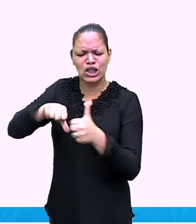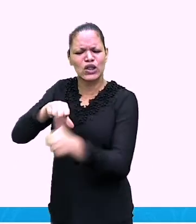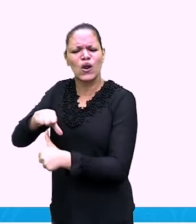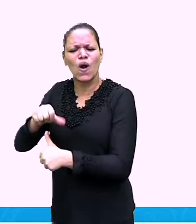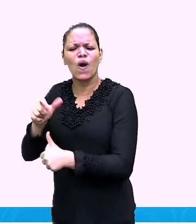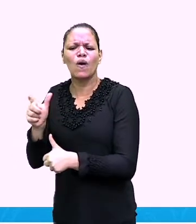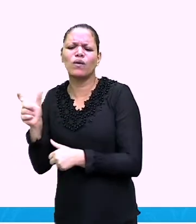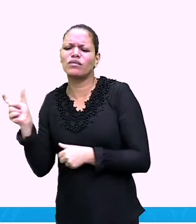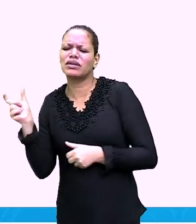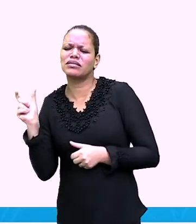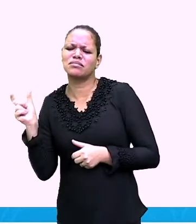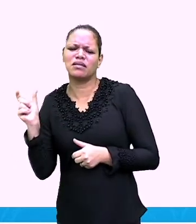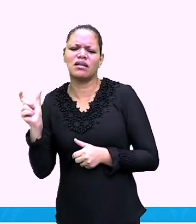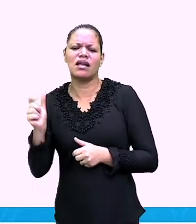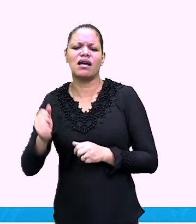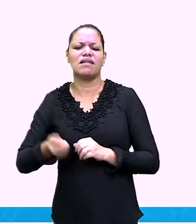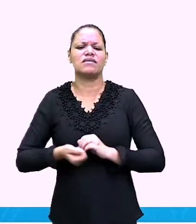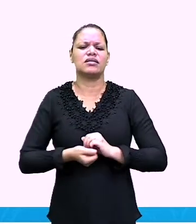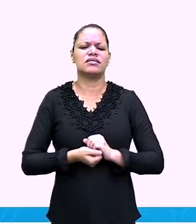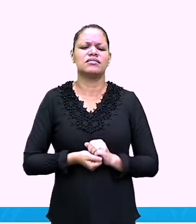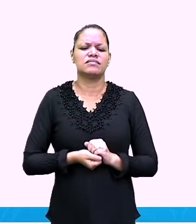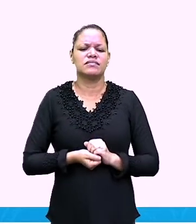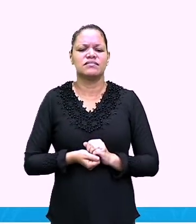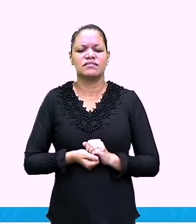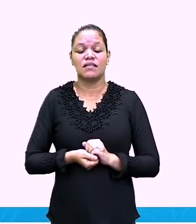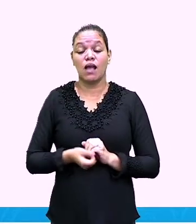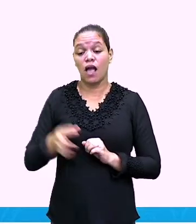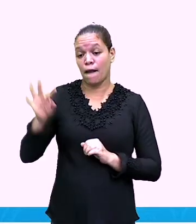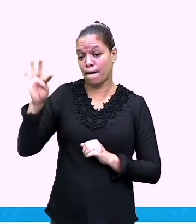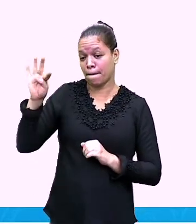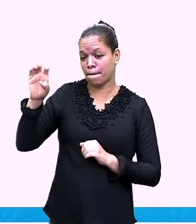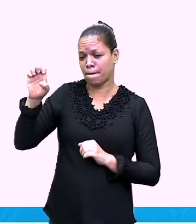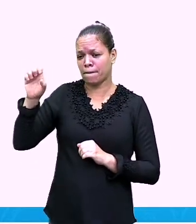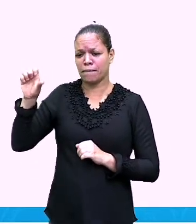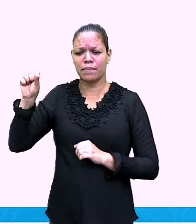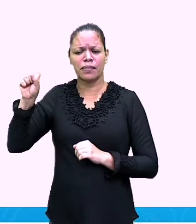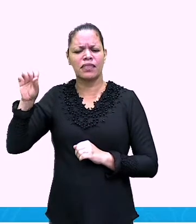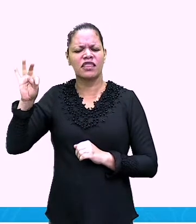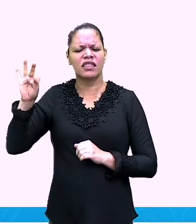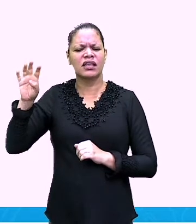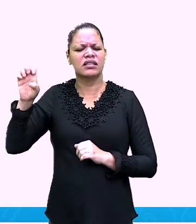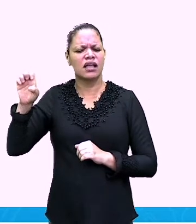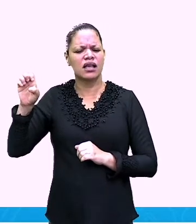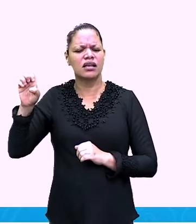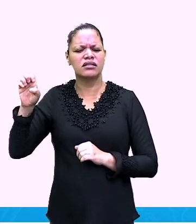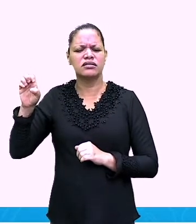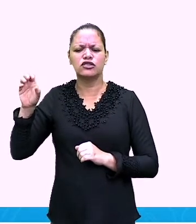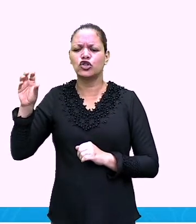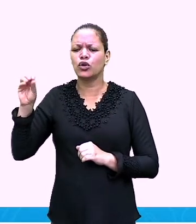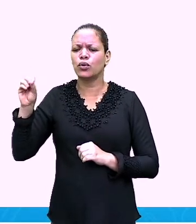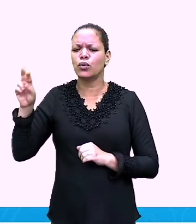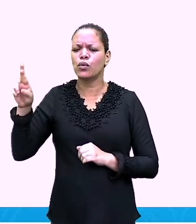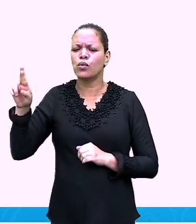falar corretamente. Teste oral. Depois que a psicóloga foi na escola com a mamãe, falou com a professora o que o João